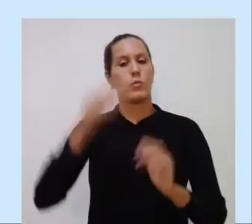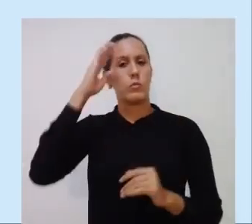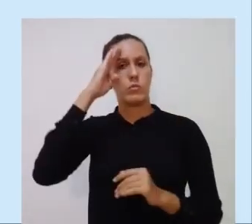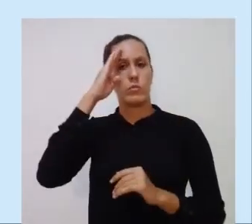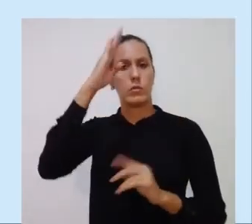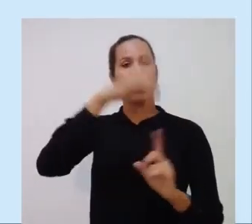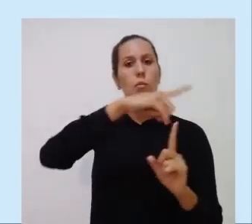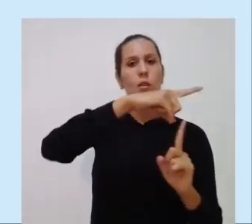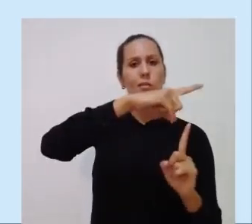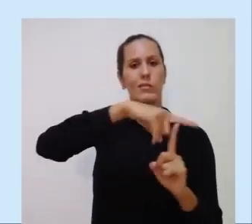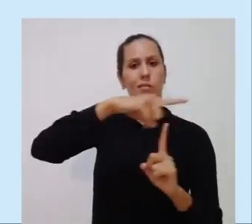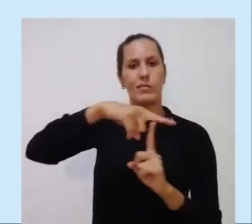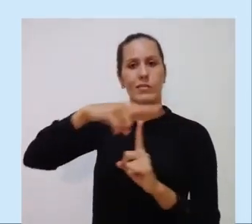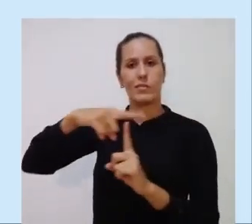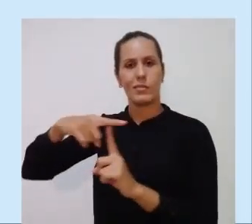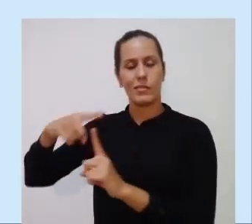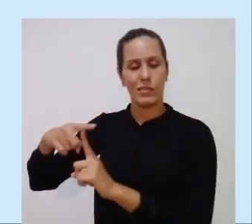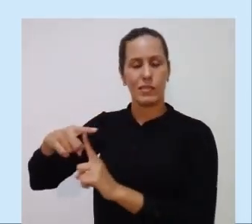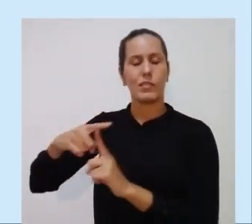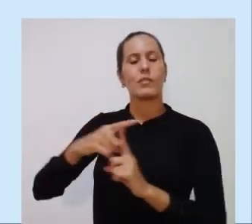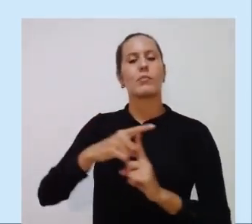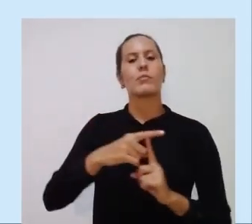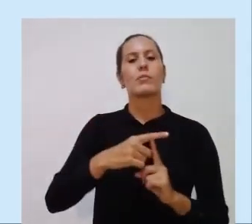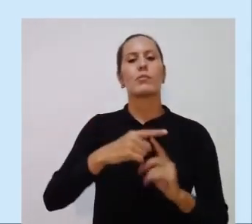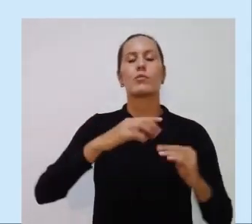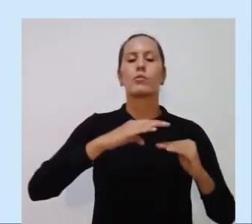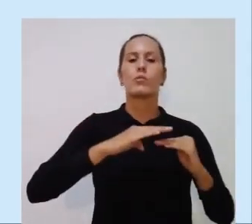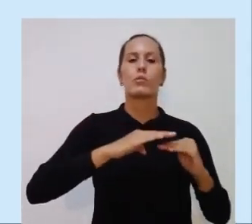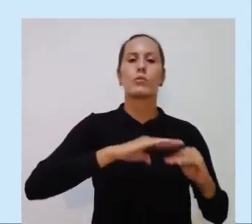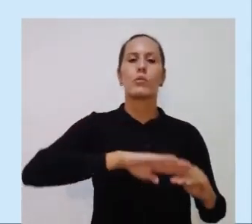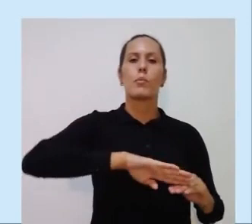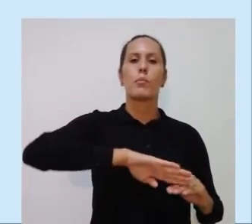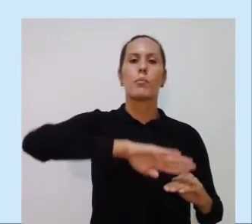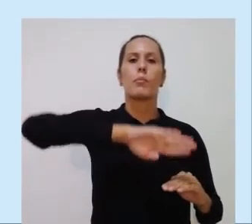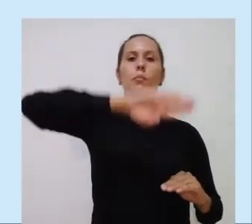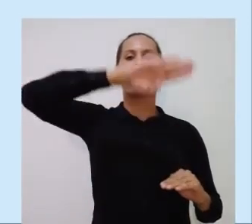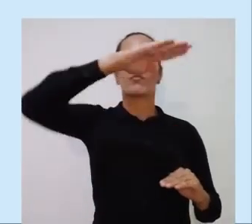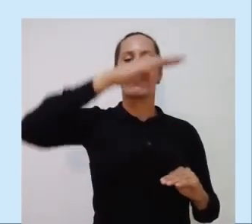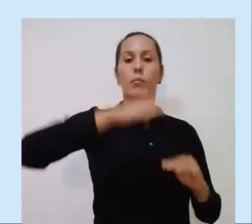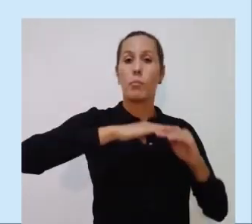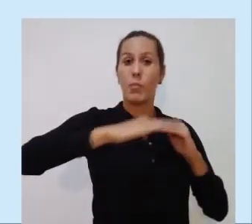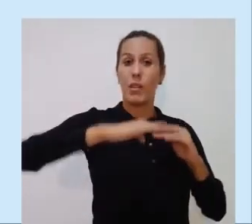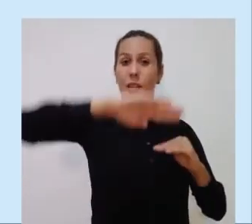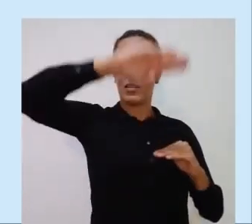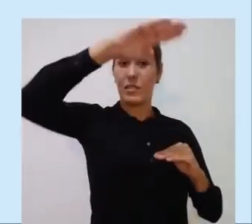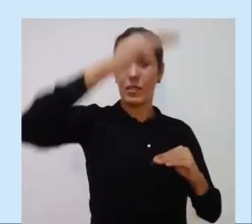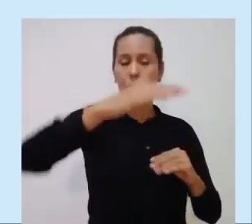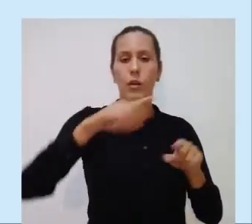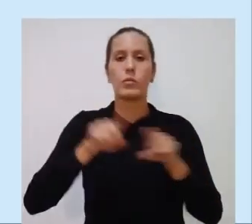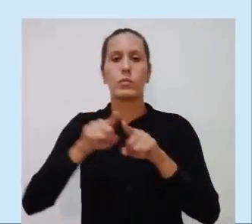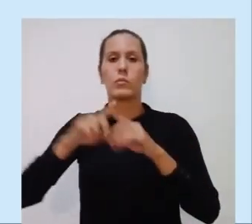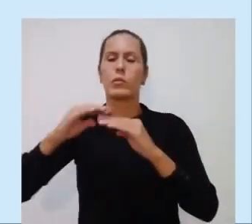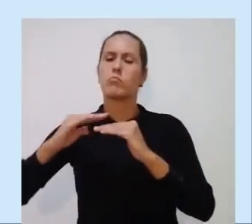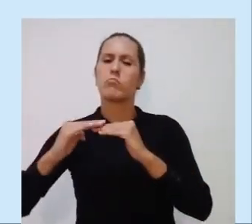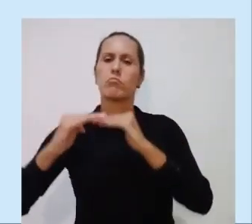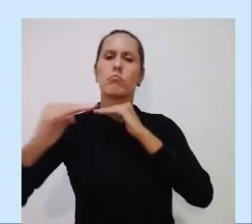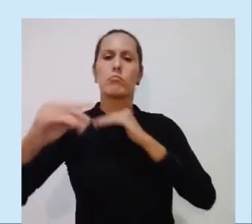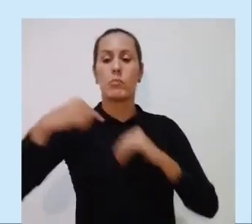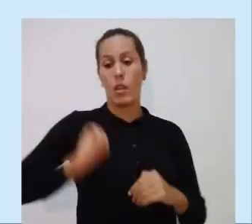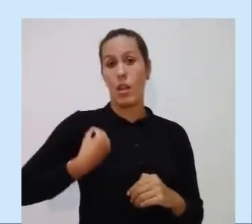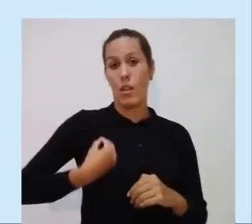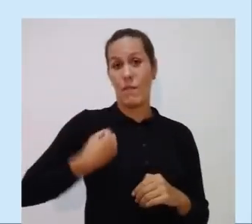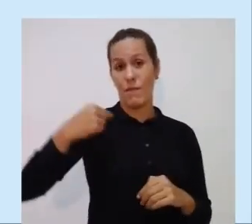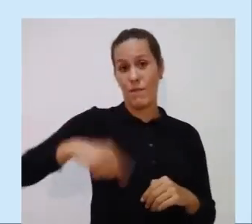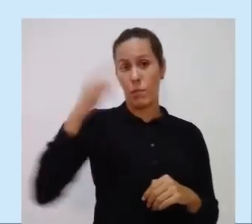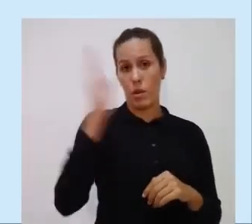tipos, tá? Alguns principais tipos de planalto, planícies, tá? E depressões que ocorrem no Brasil. Vamos lá.